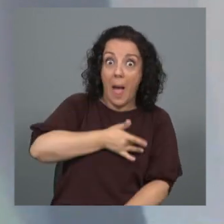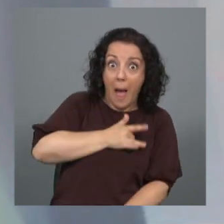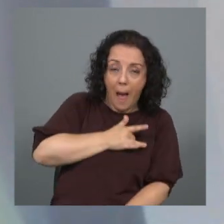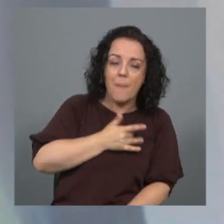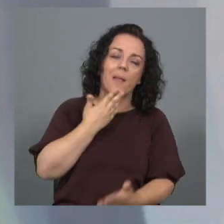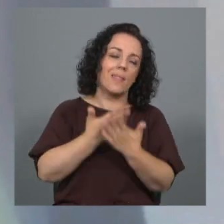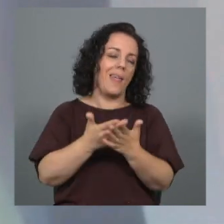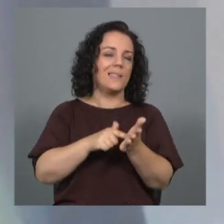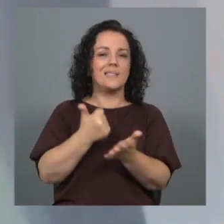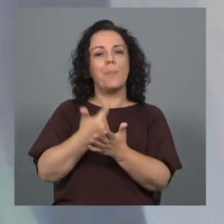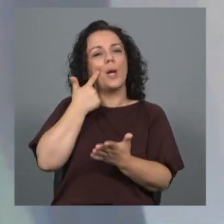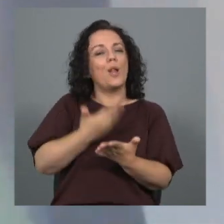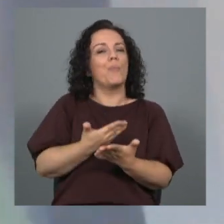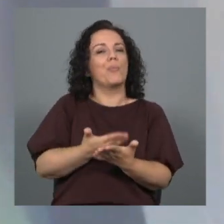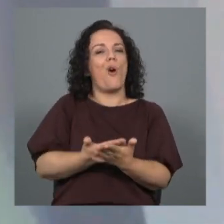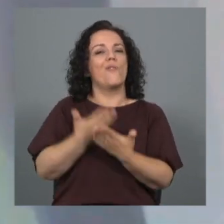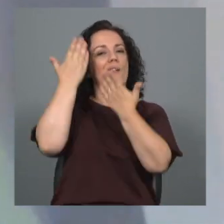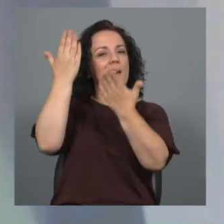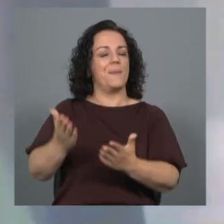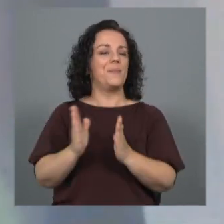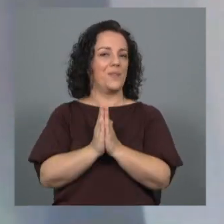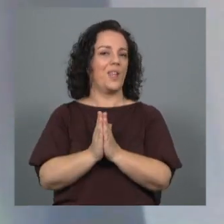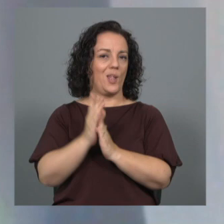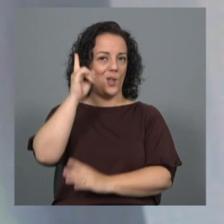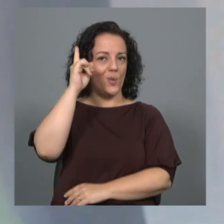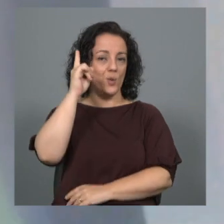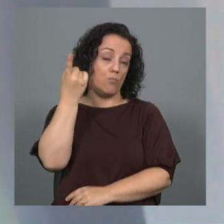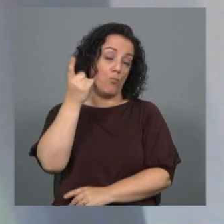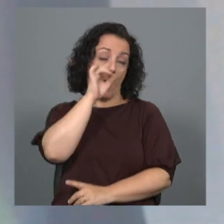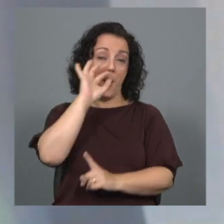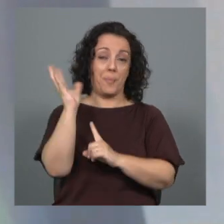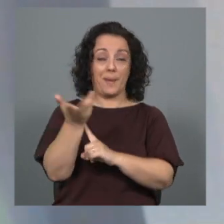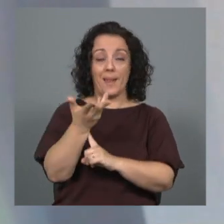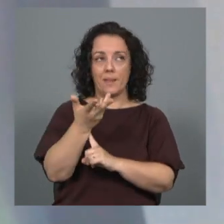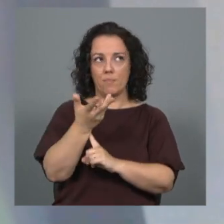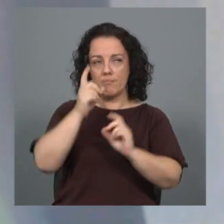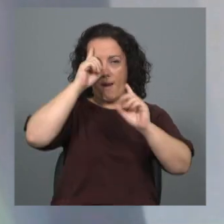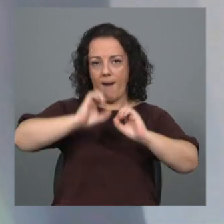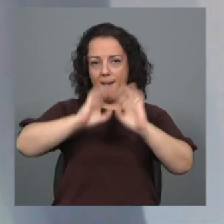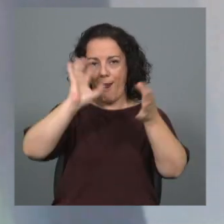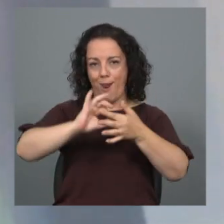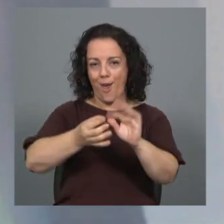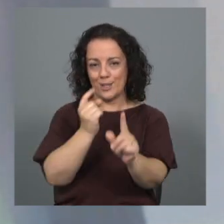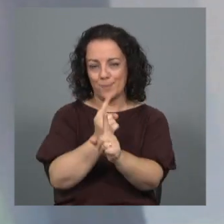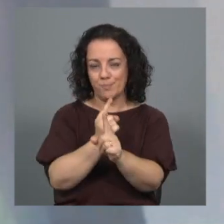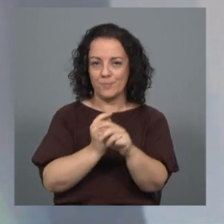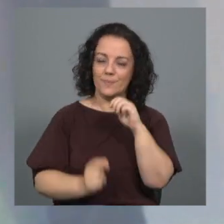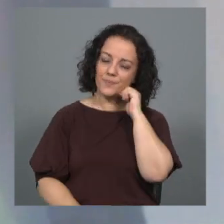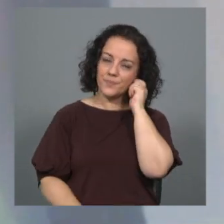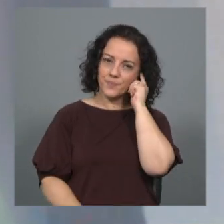para testemunharmos dele. O ambiente é óbvio nesse sentido também. João Luís